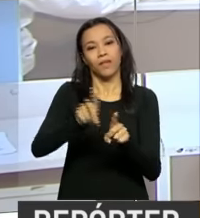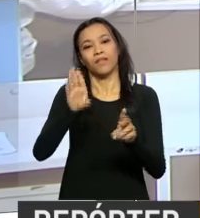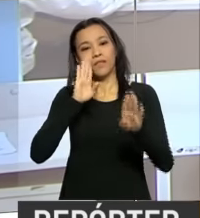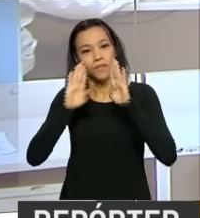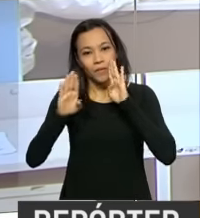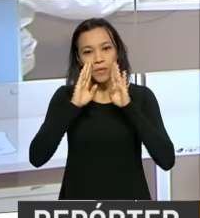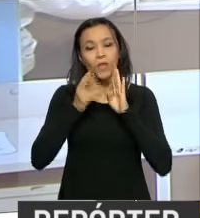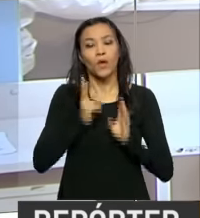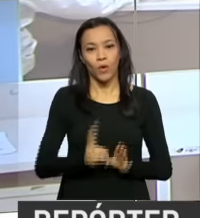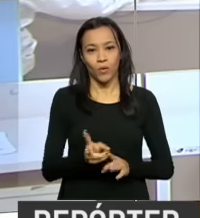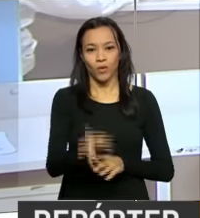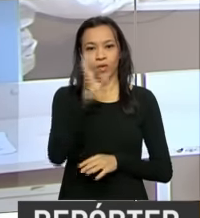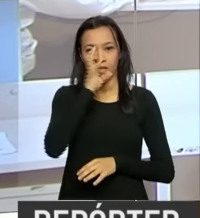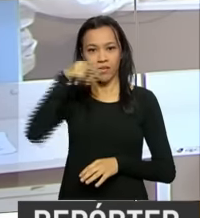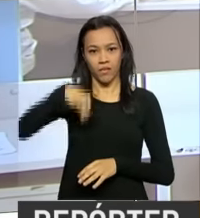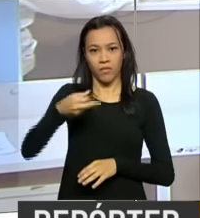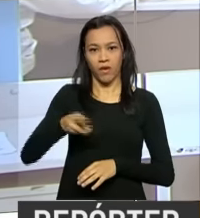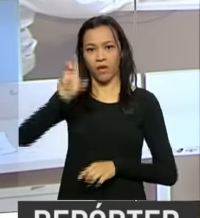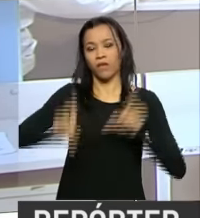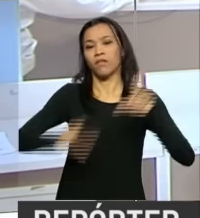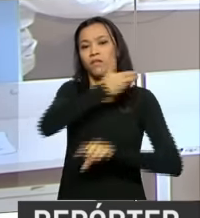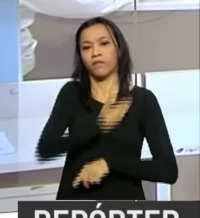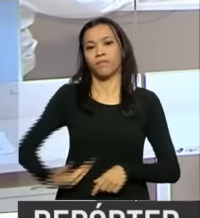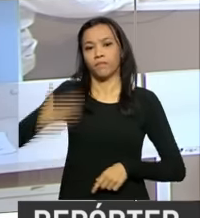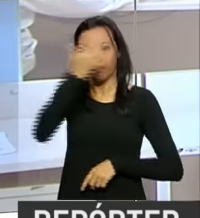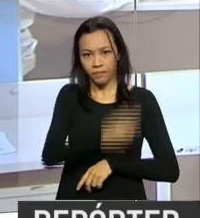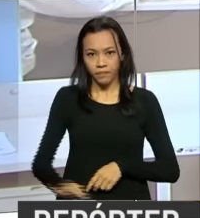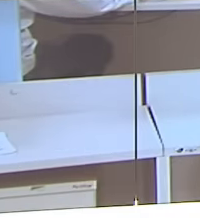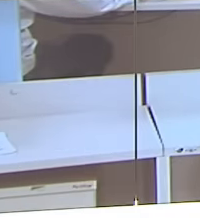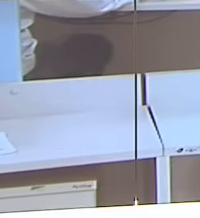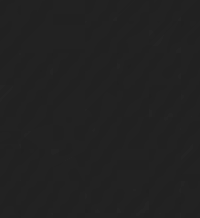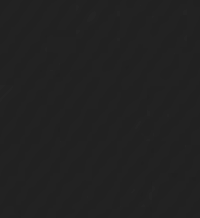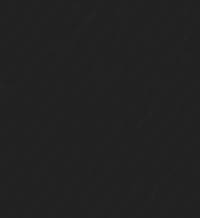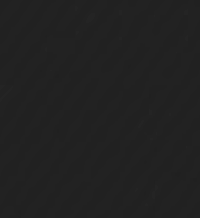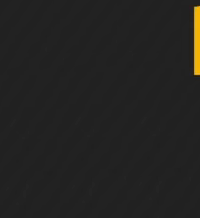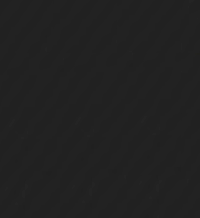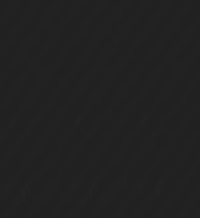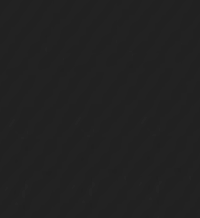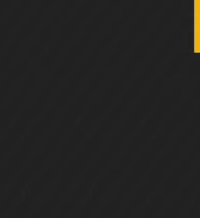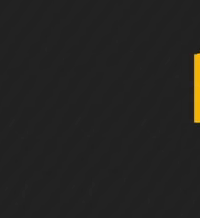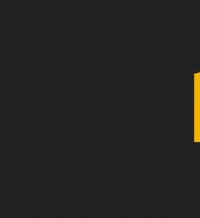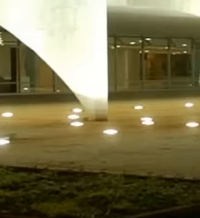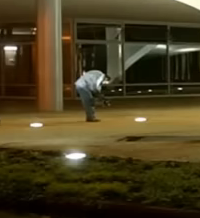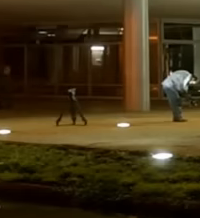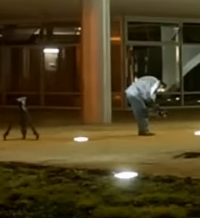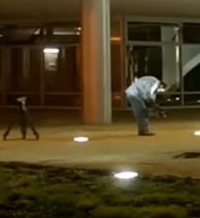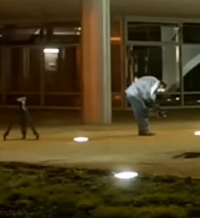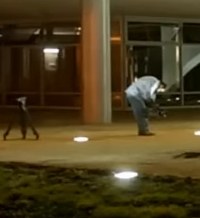Facebook. Continue na NBR, a TV do Governo Federal.